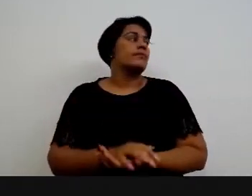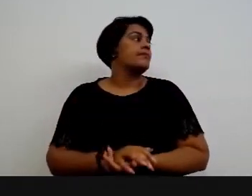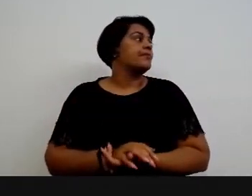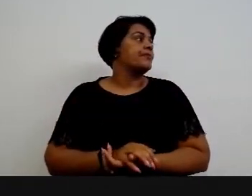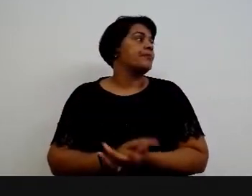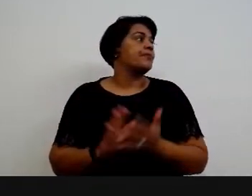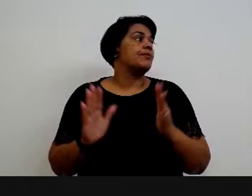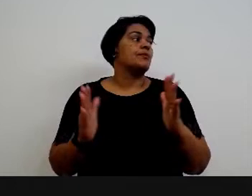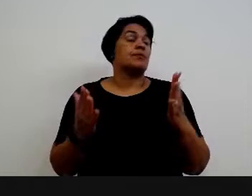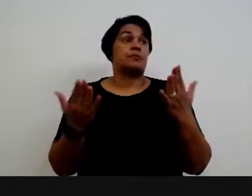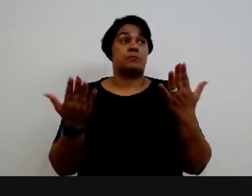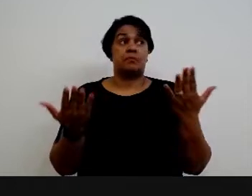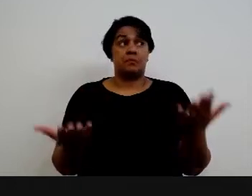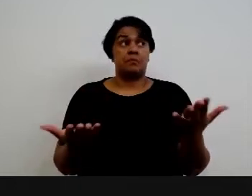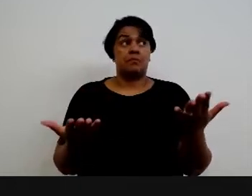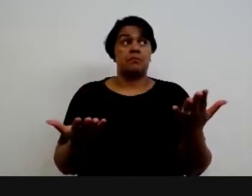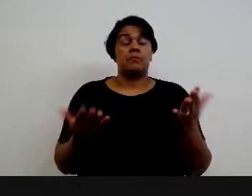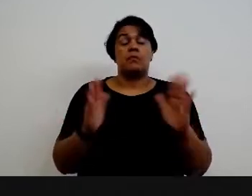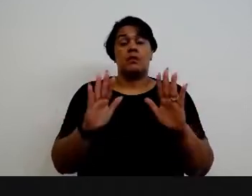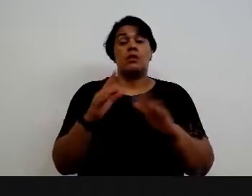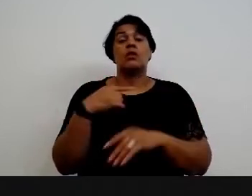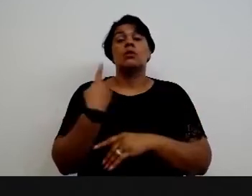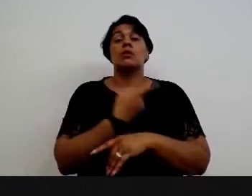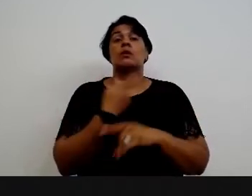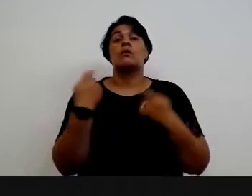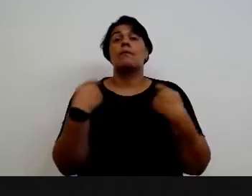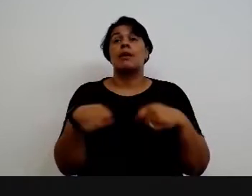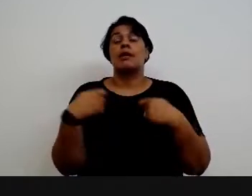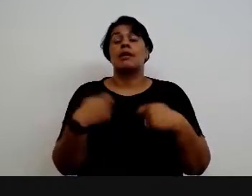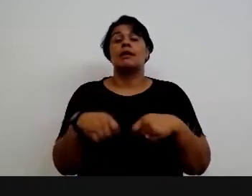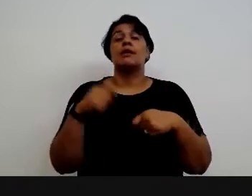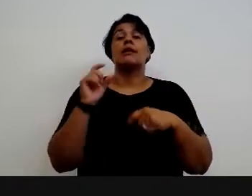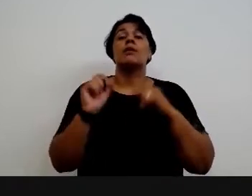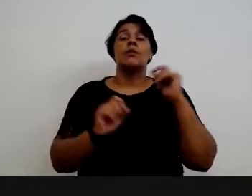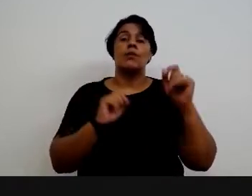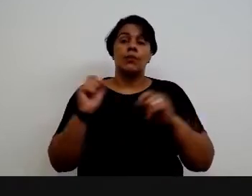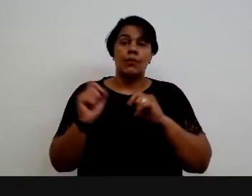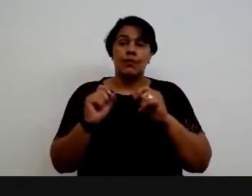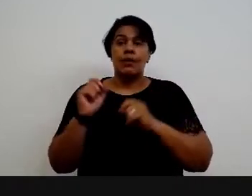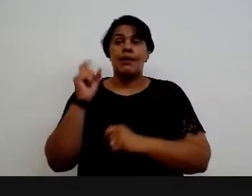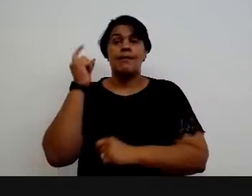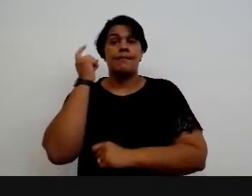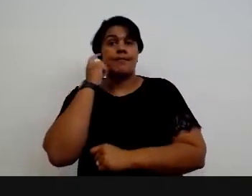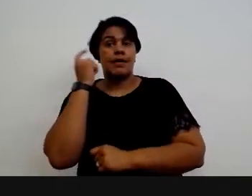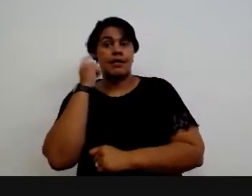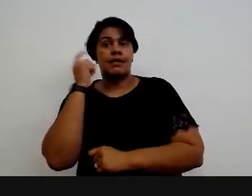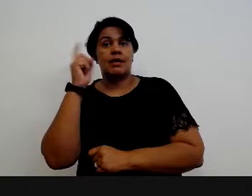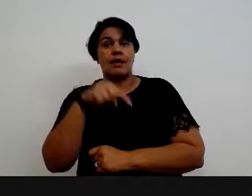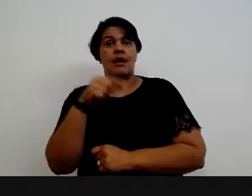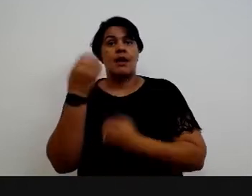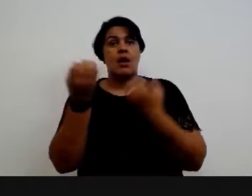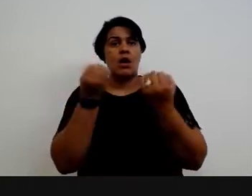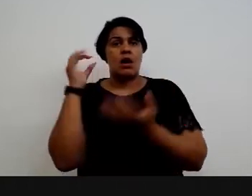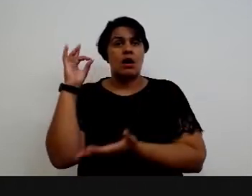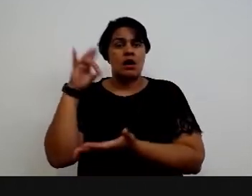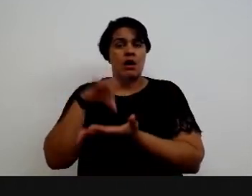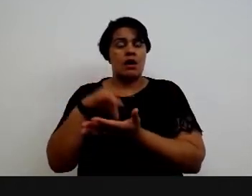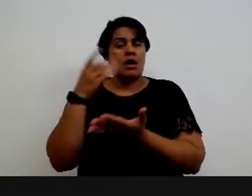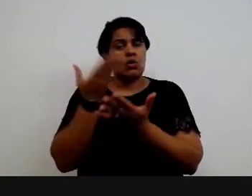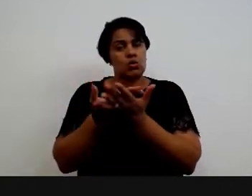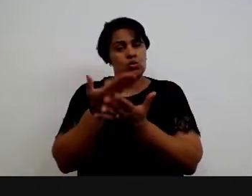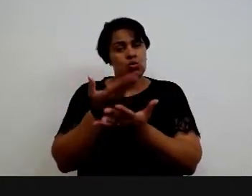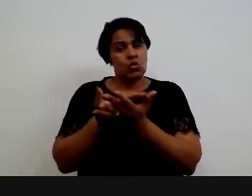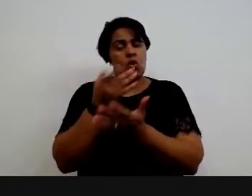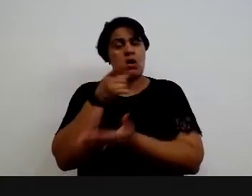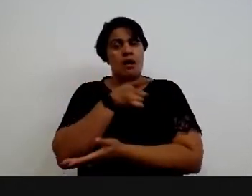pessoal, no limite, o que a gente precisa é pensar na perenidade dessas escolas, na capacidade delas